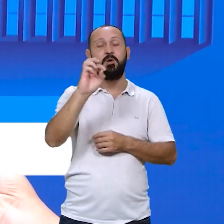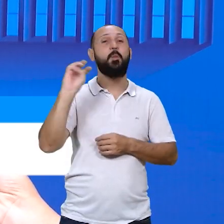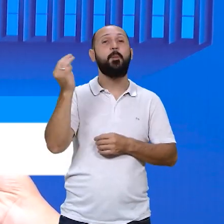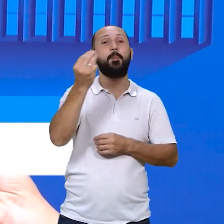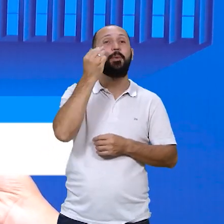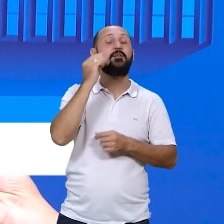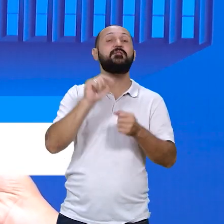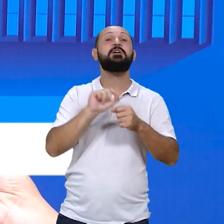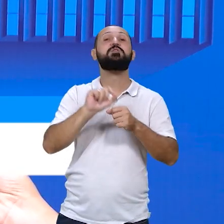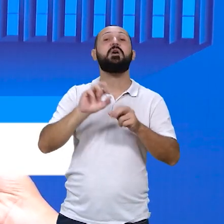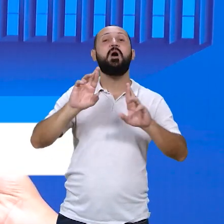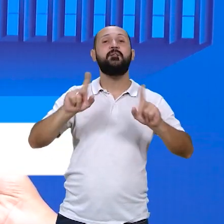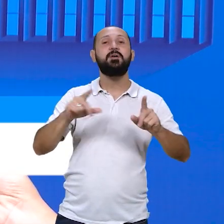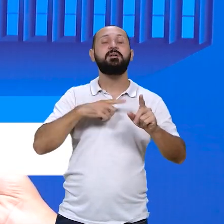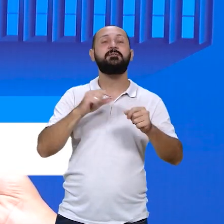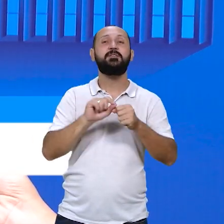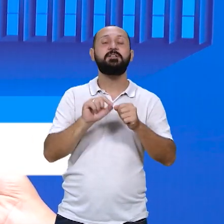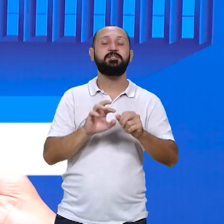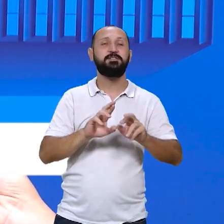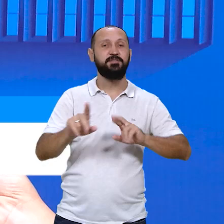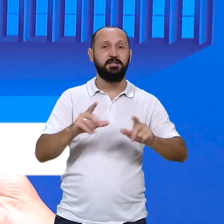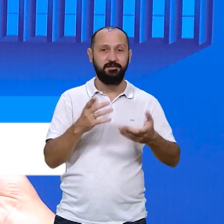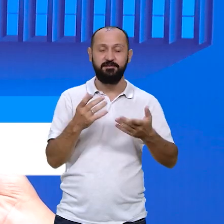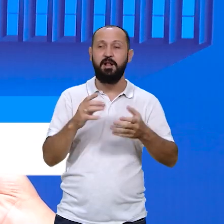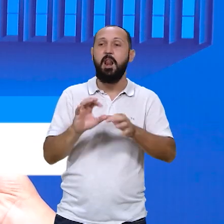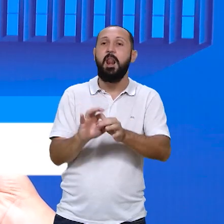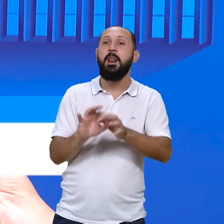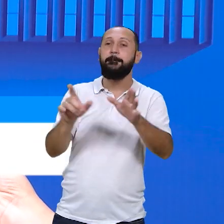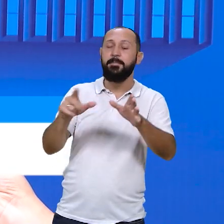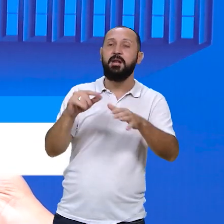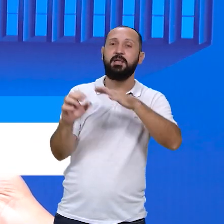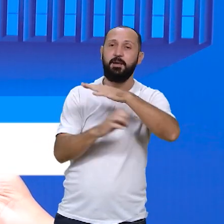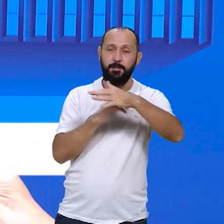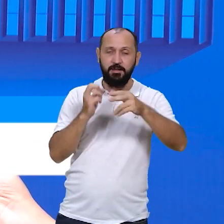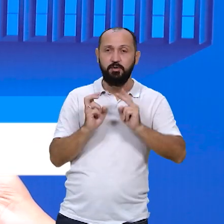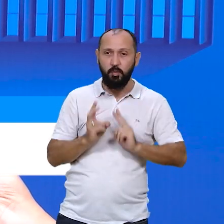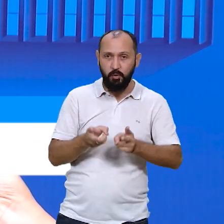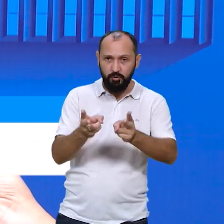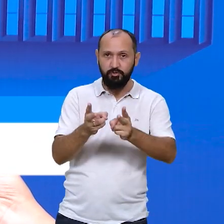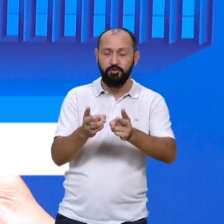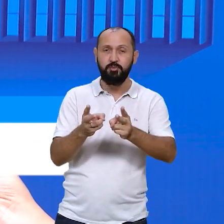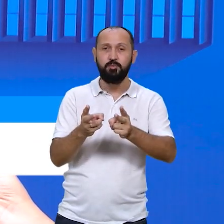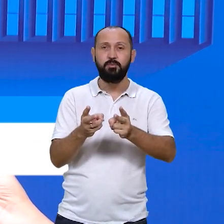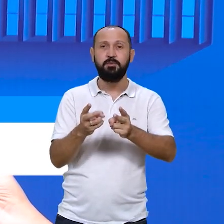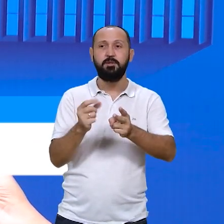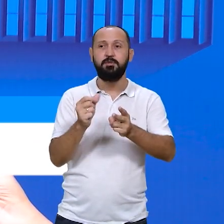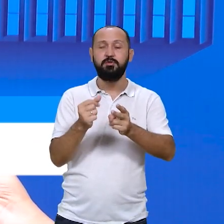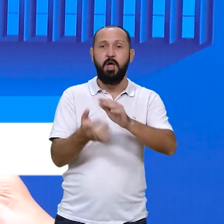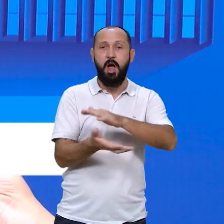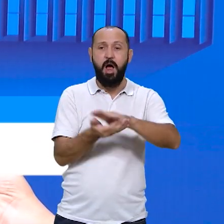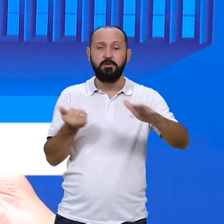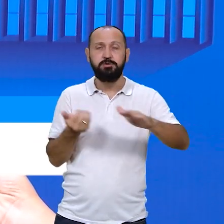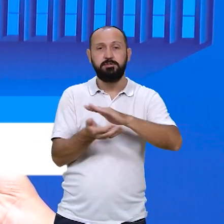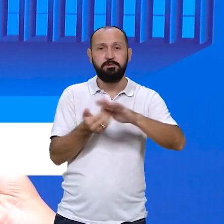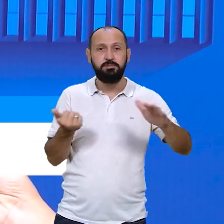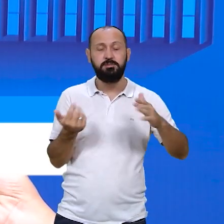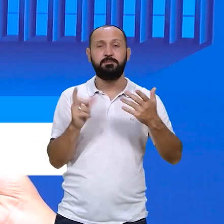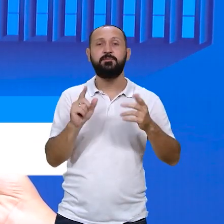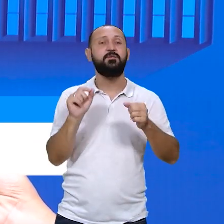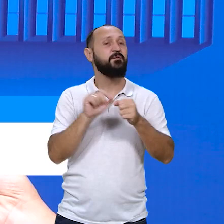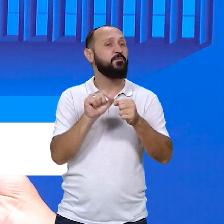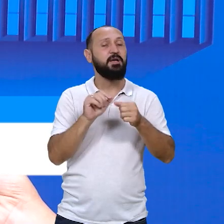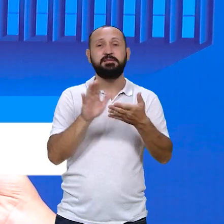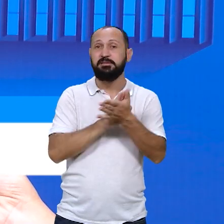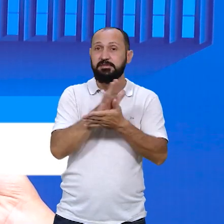e outro de 175 milhões de reais, ela ao contrário faz uma série de outras coisas. Ela permite que a concessionária saque